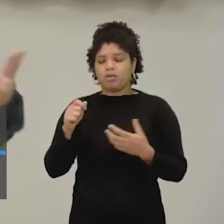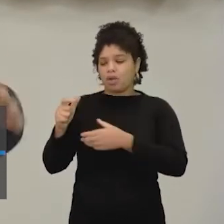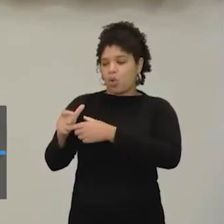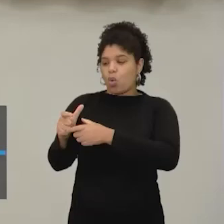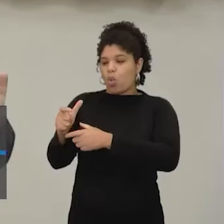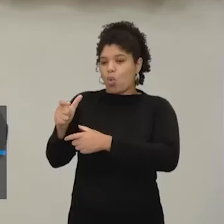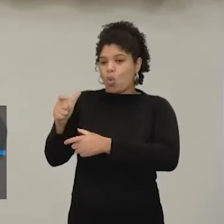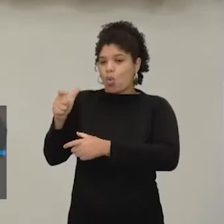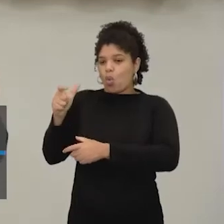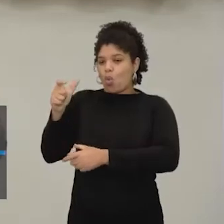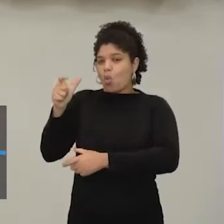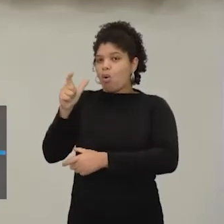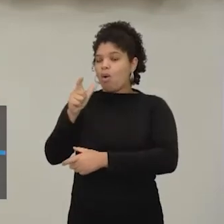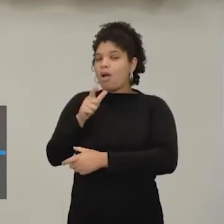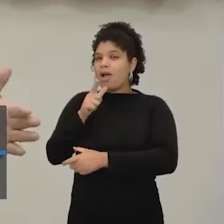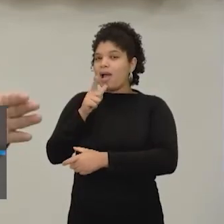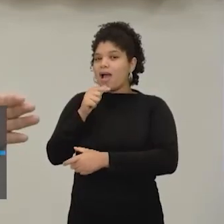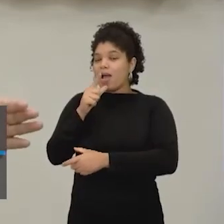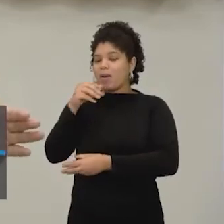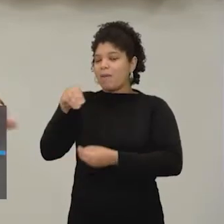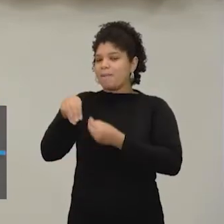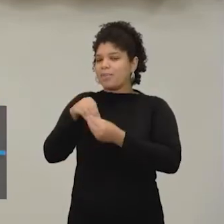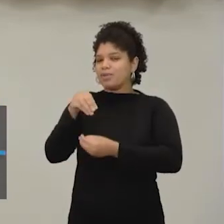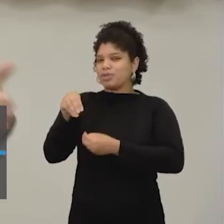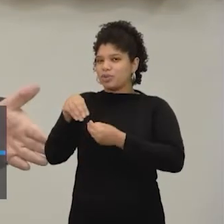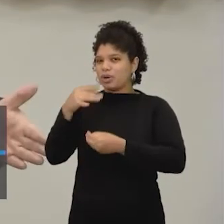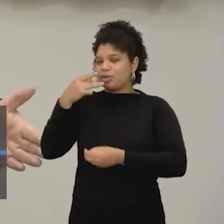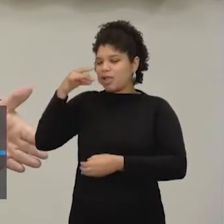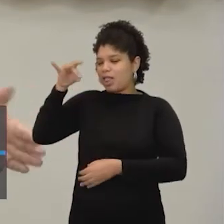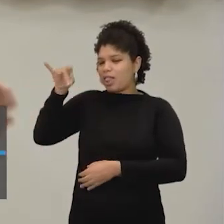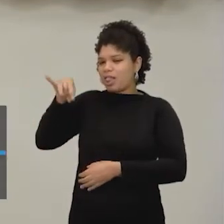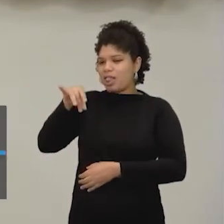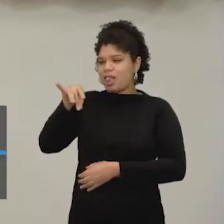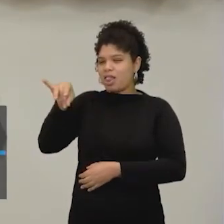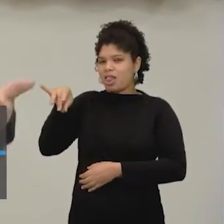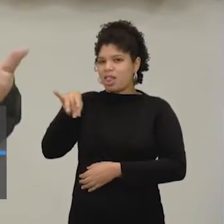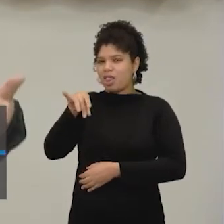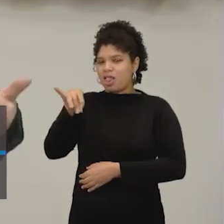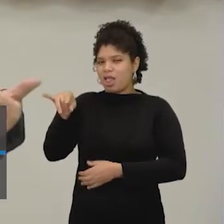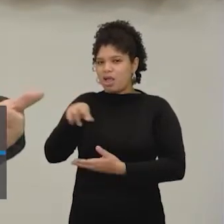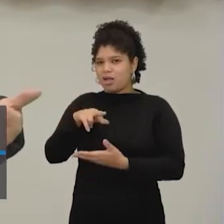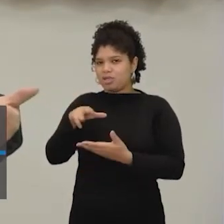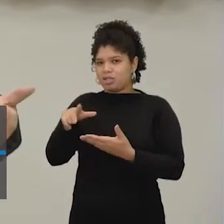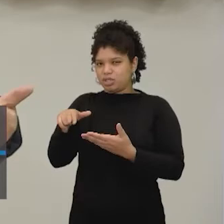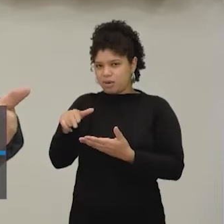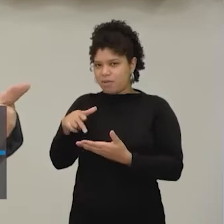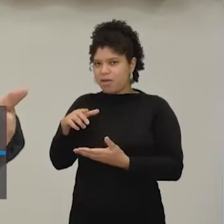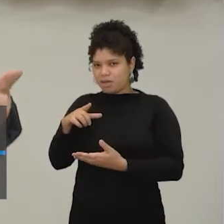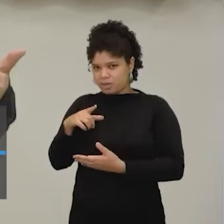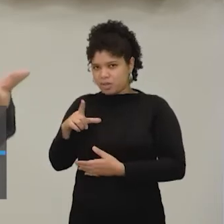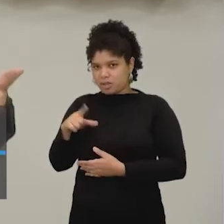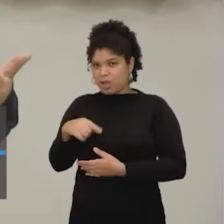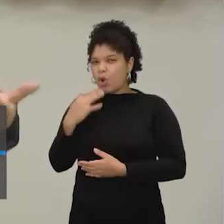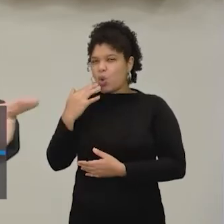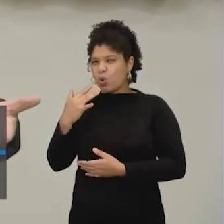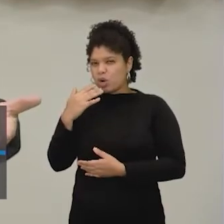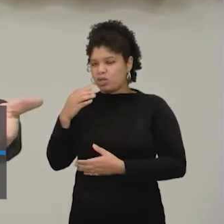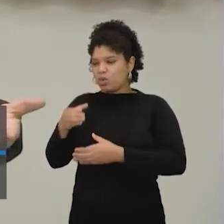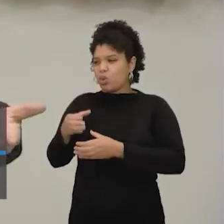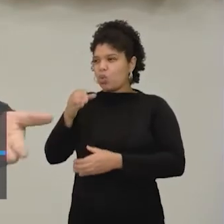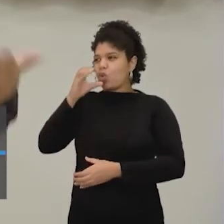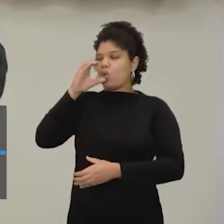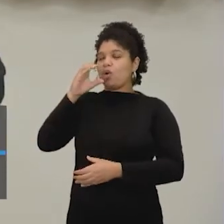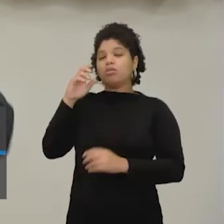que gente, não confunda. Para parar de beber água e tomar isotônico, não. Mas numa condição de exercício